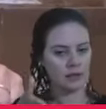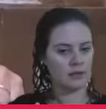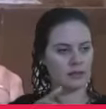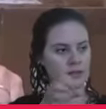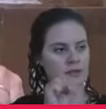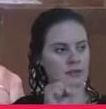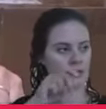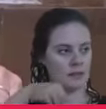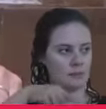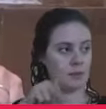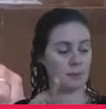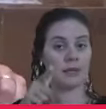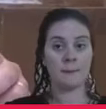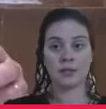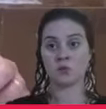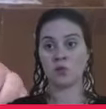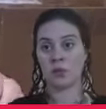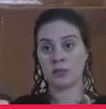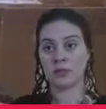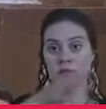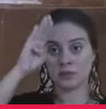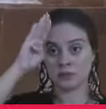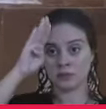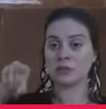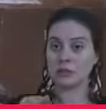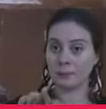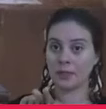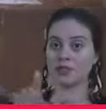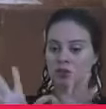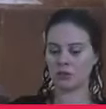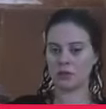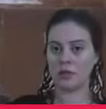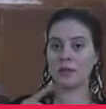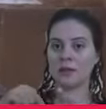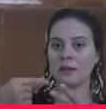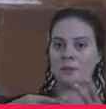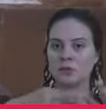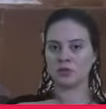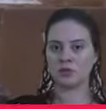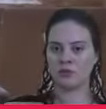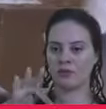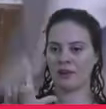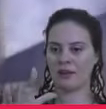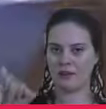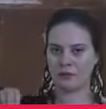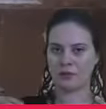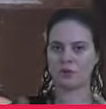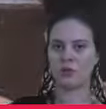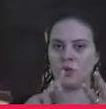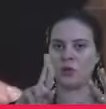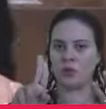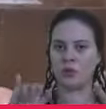do exército já estava lá no cmpb aguardando em seguida chegaram os ministros Flávio Dino Rui Costa José Moço